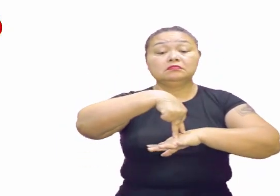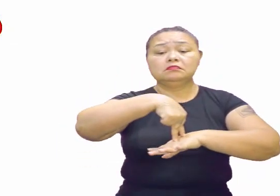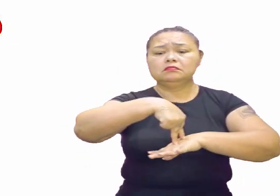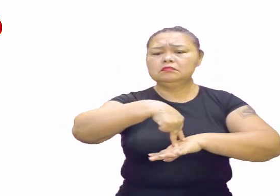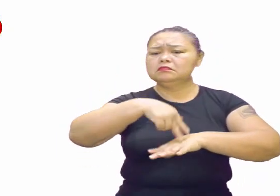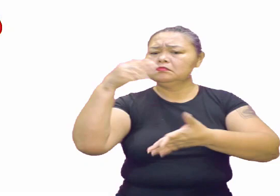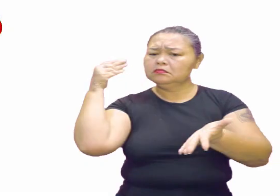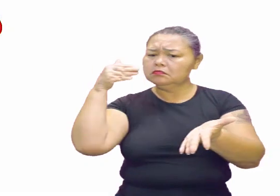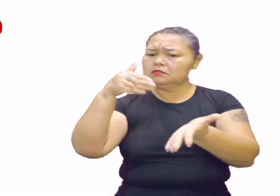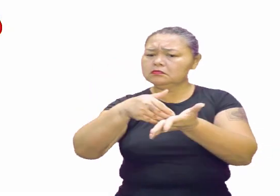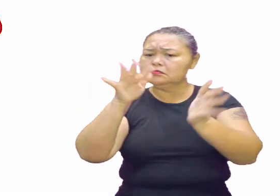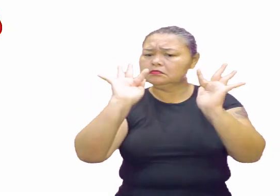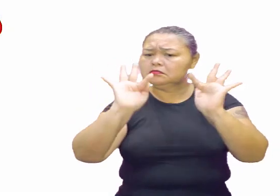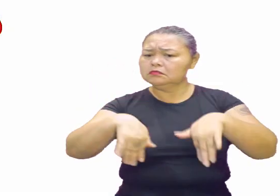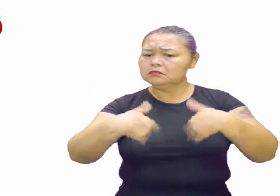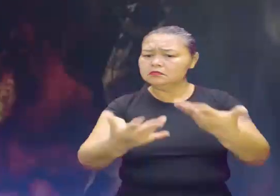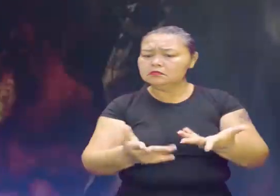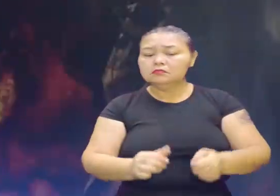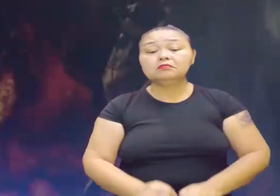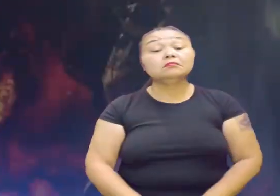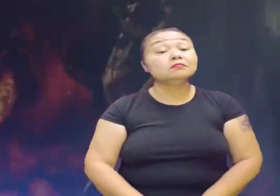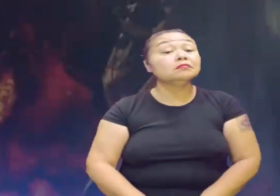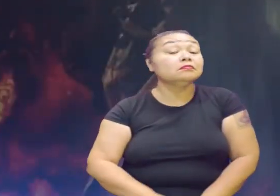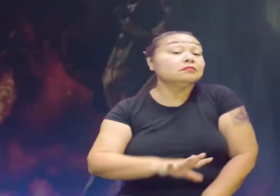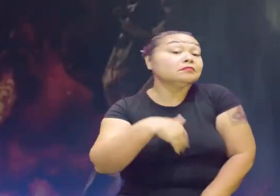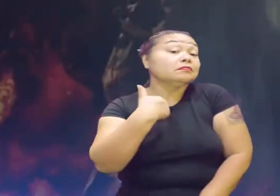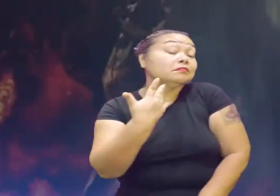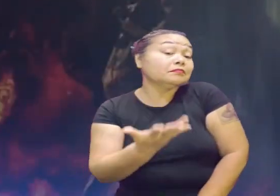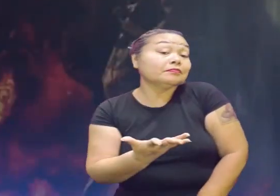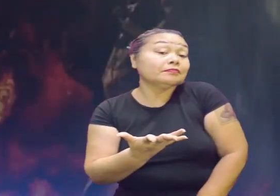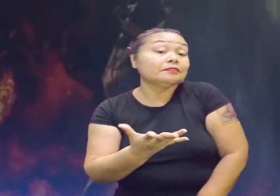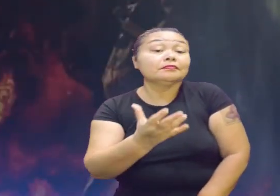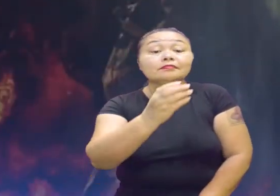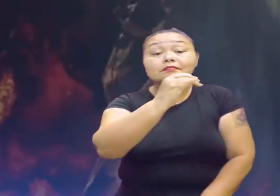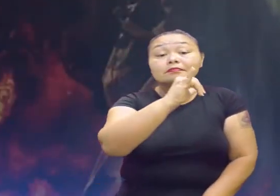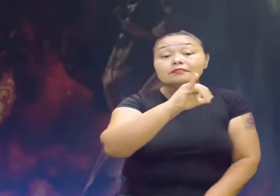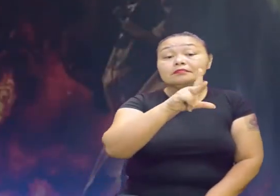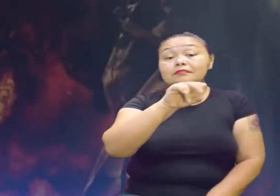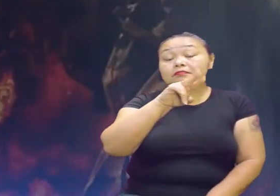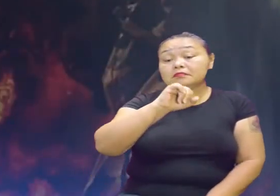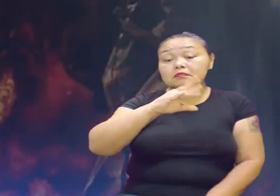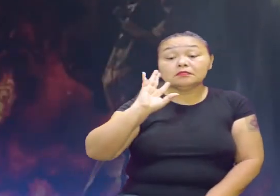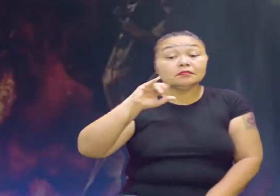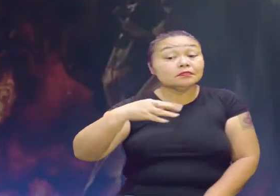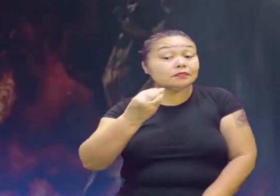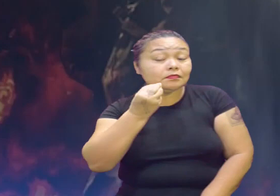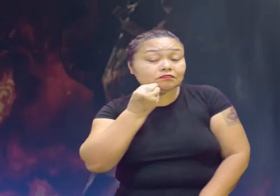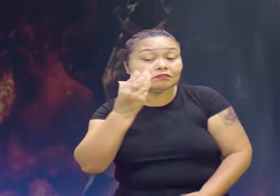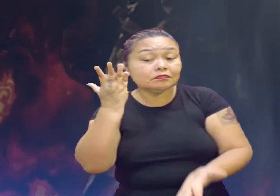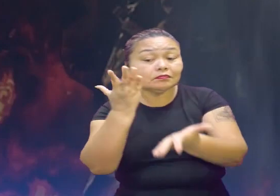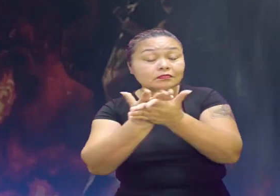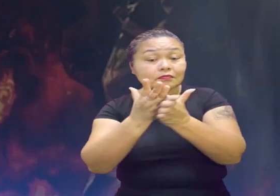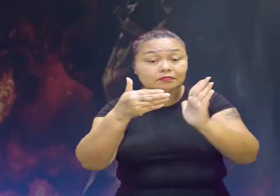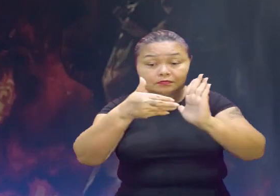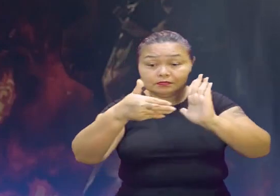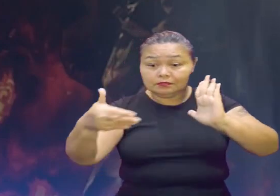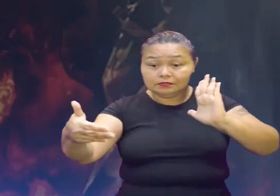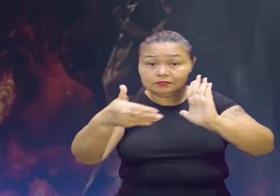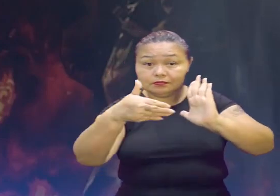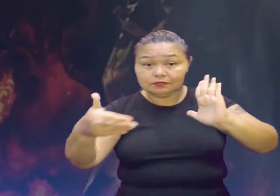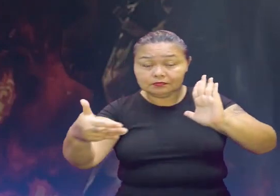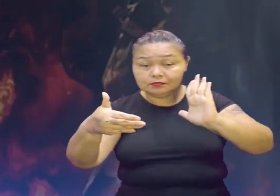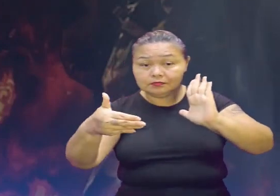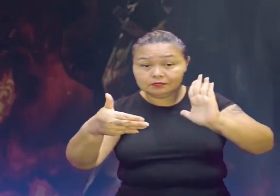levando até o final. Vem para mim? Aí é quando os civis aproveitam que já tinha acabado